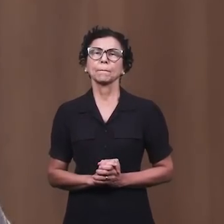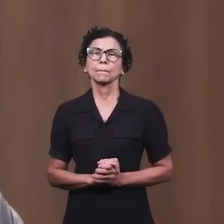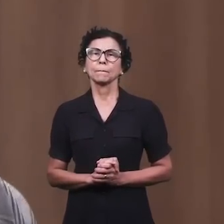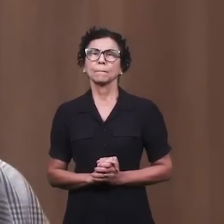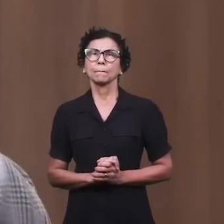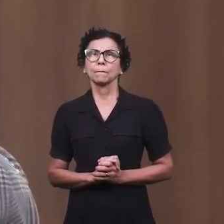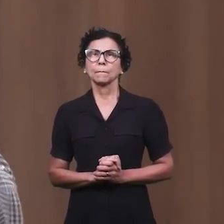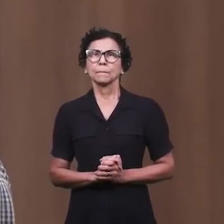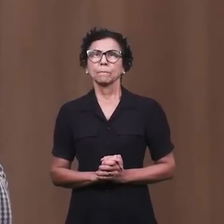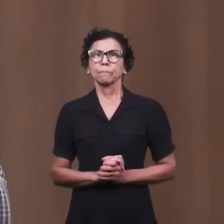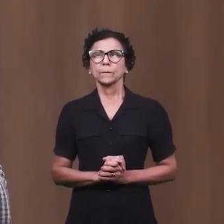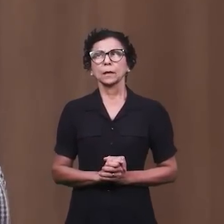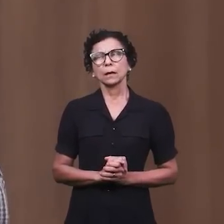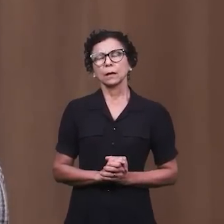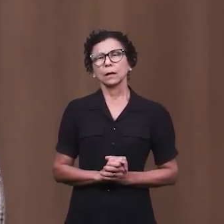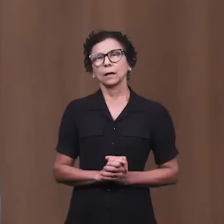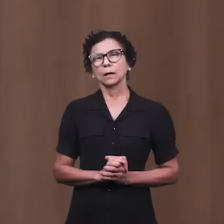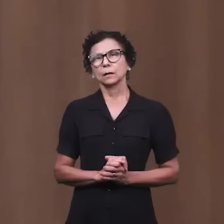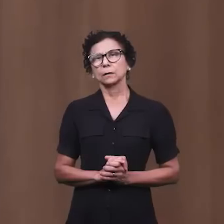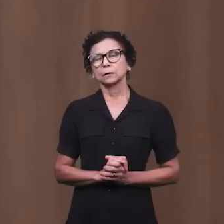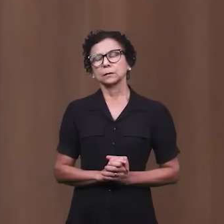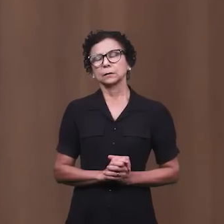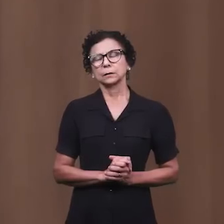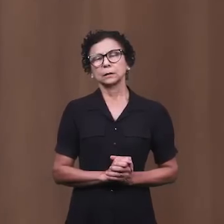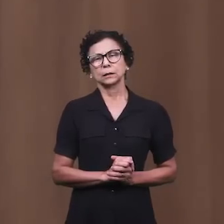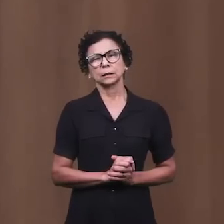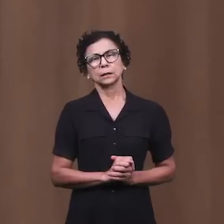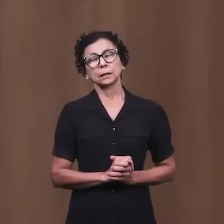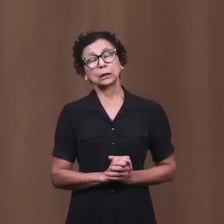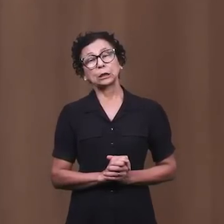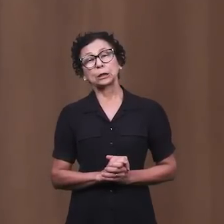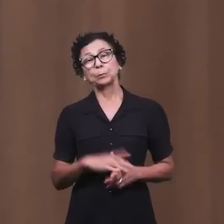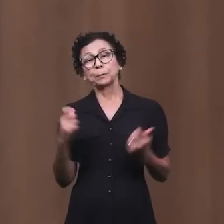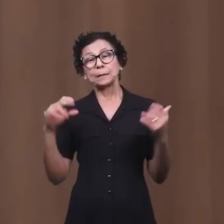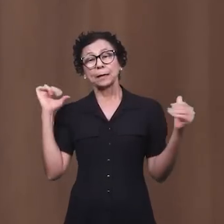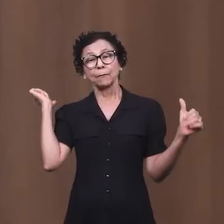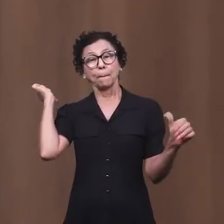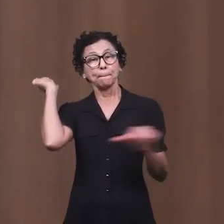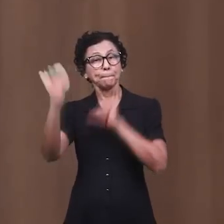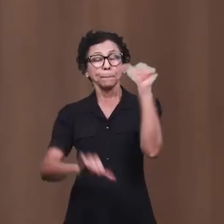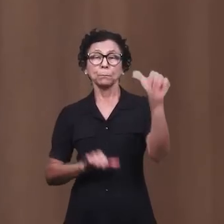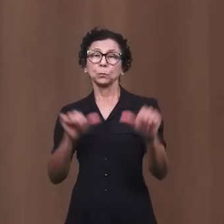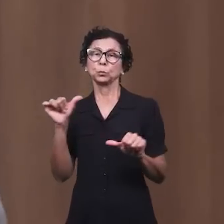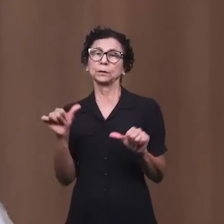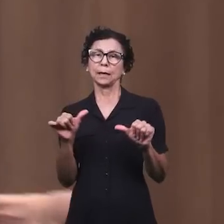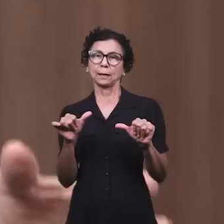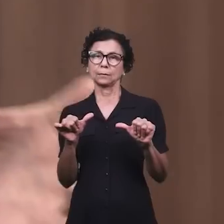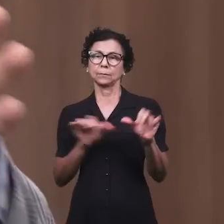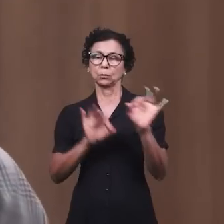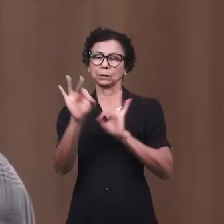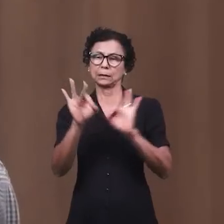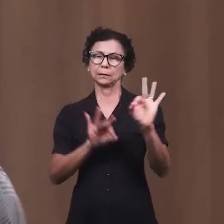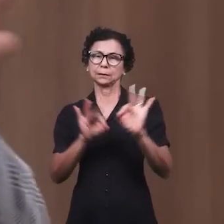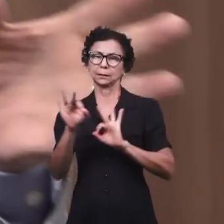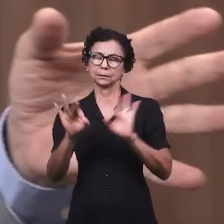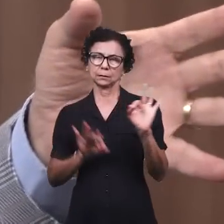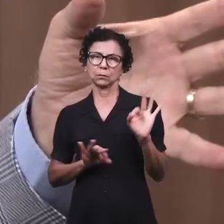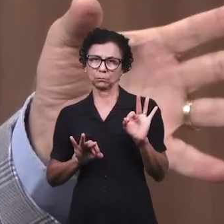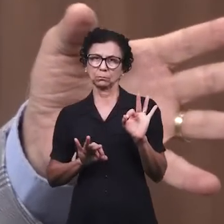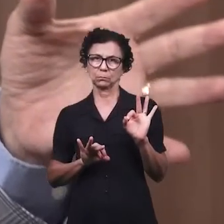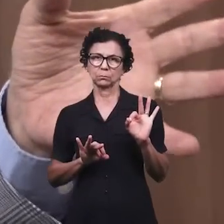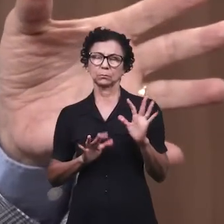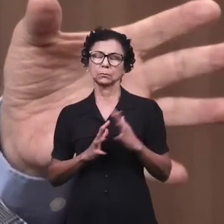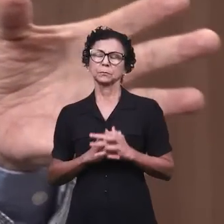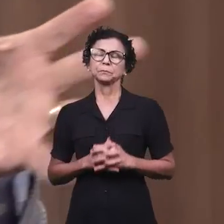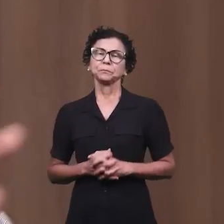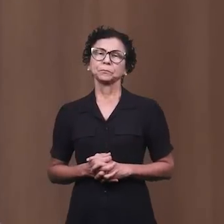ordem. Há uma virada de 180 graus, uma mudança. Aí a expressão é virai-vos para o norte,